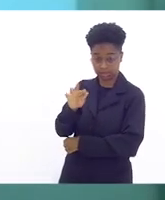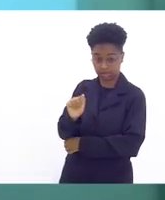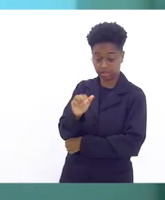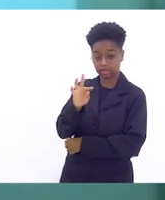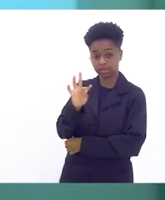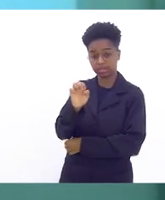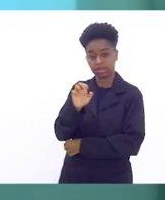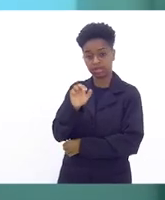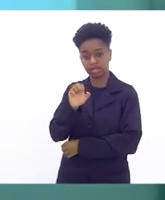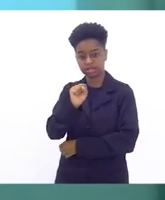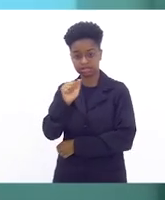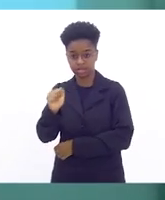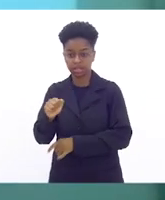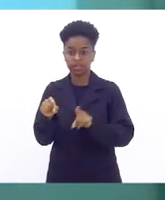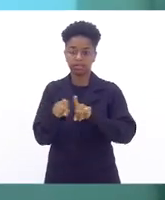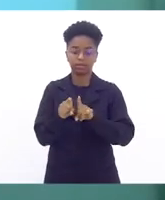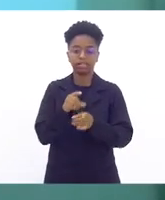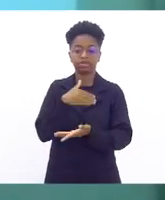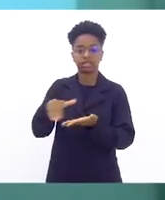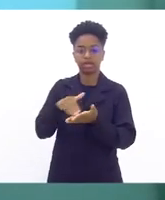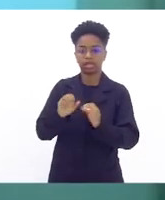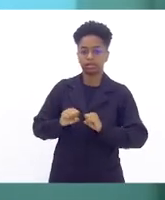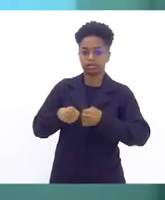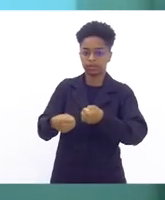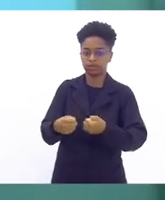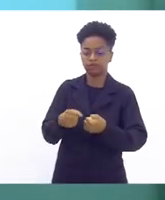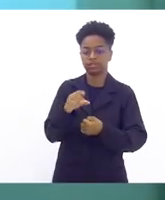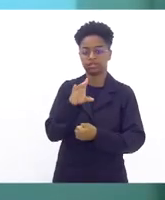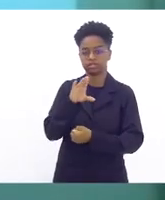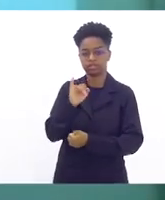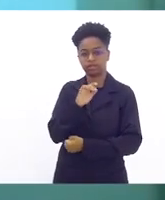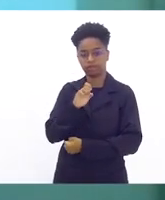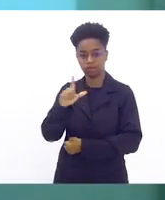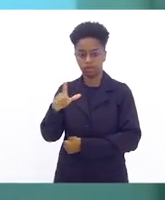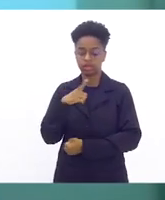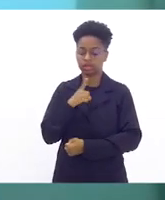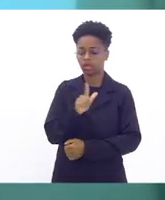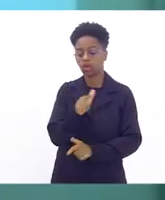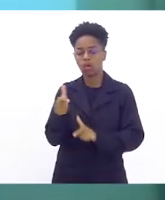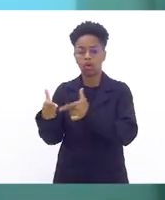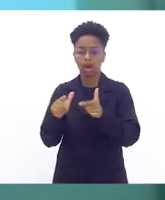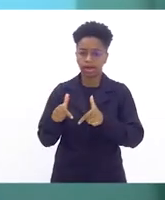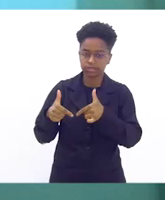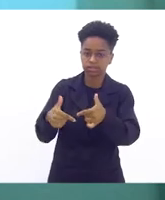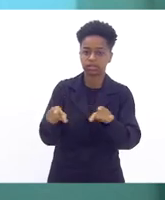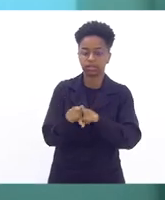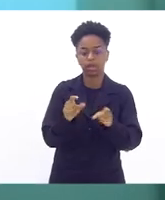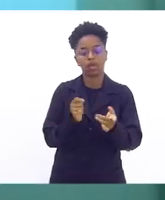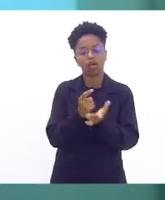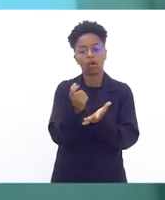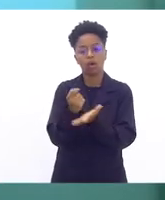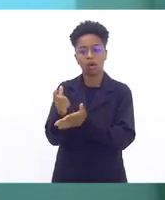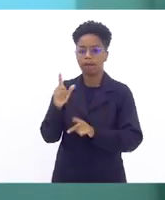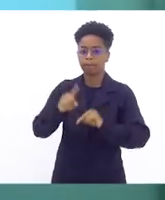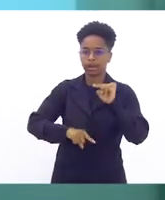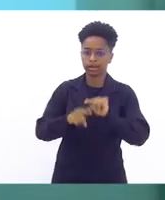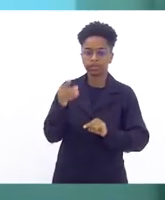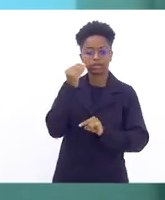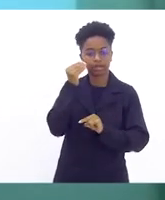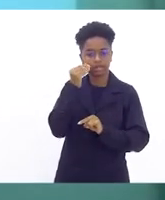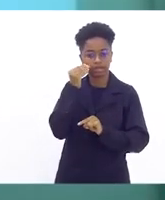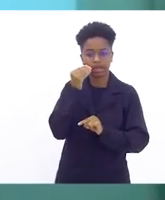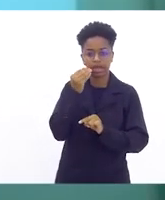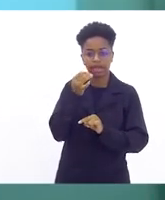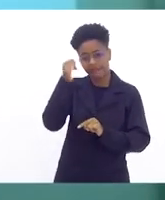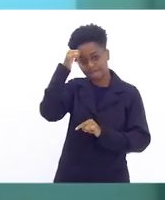de Defesa Civil que vai dentro outras ações vai comprar equipamentos de combate às